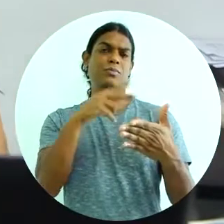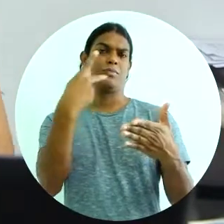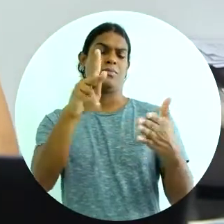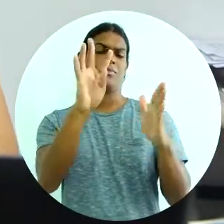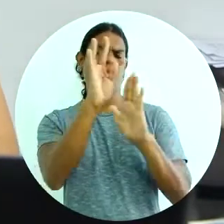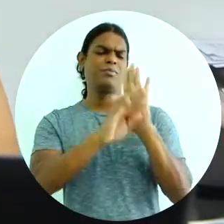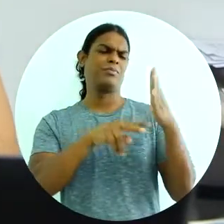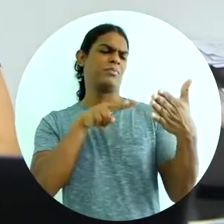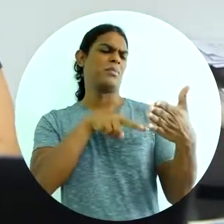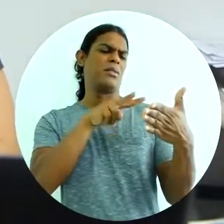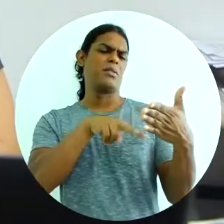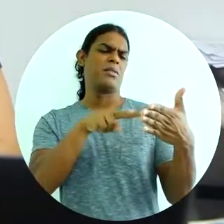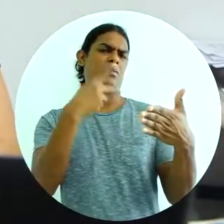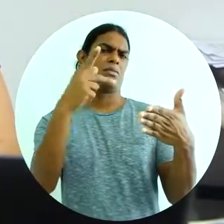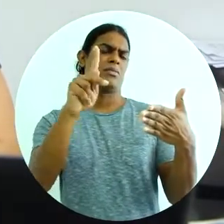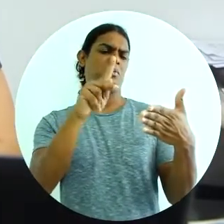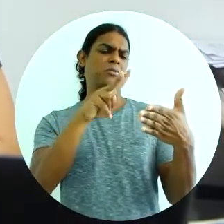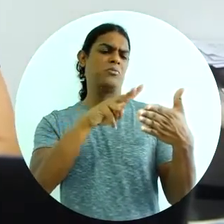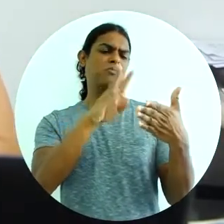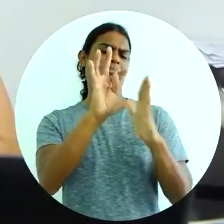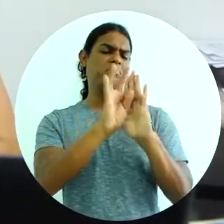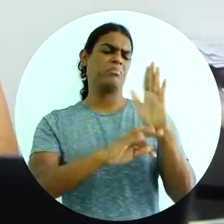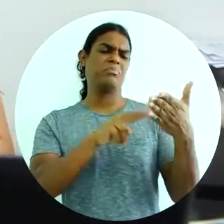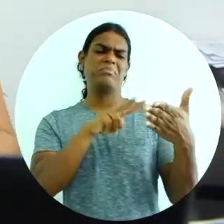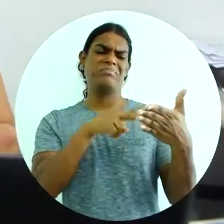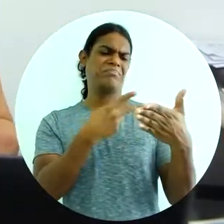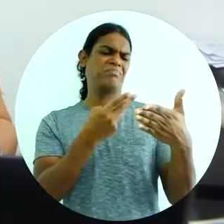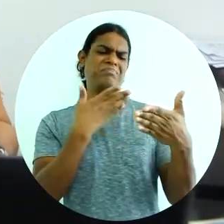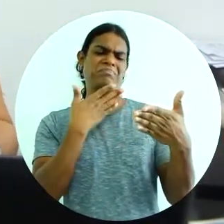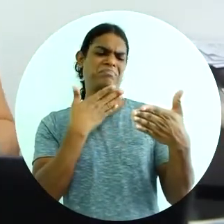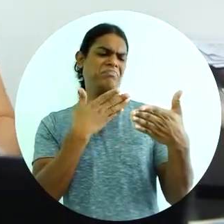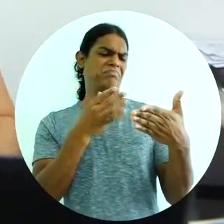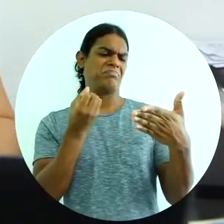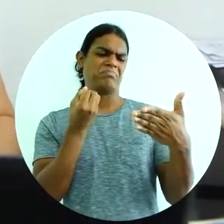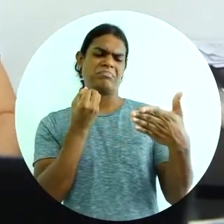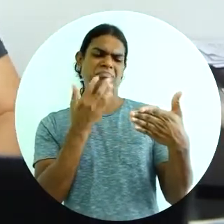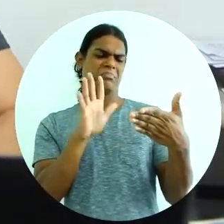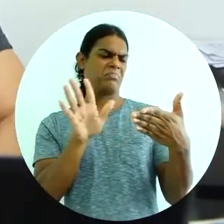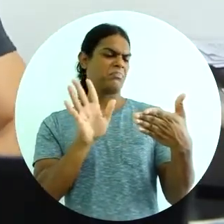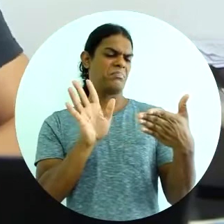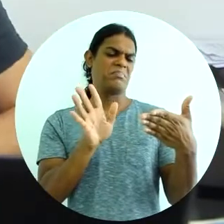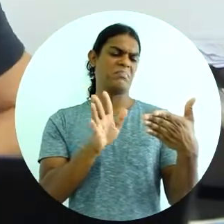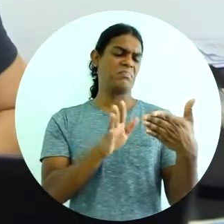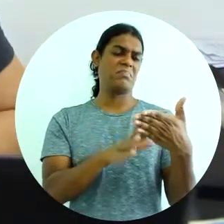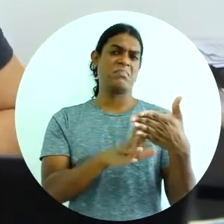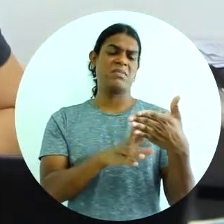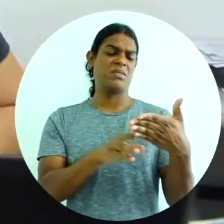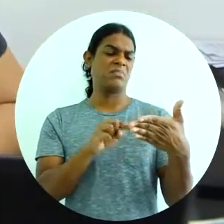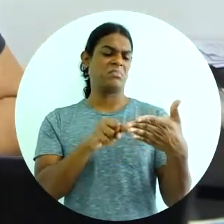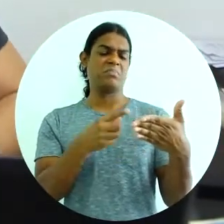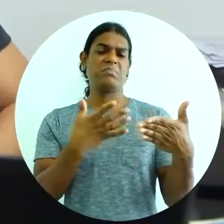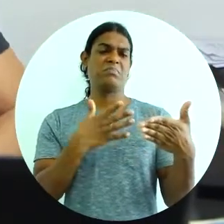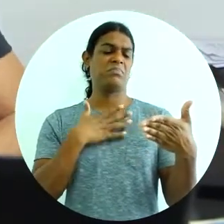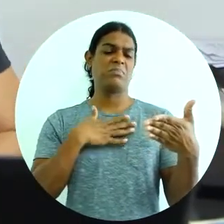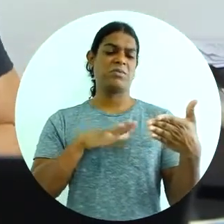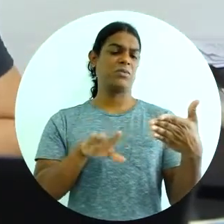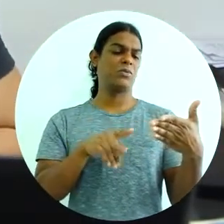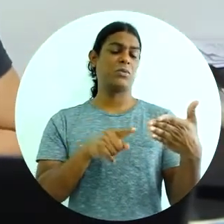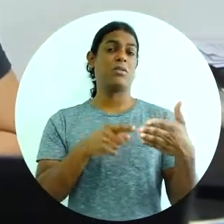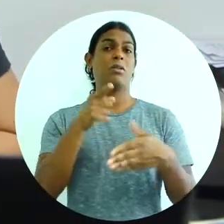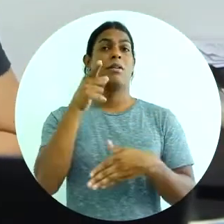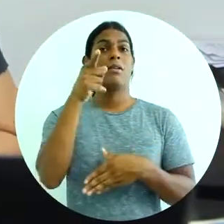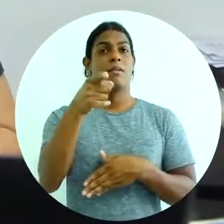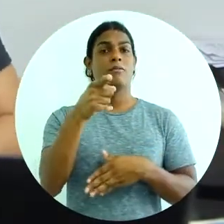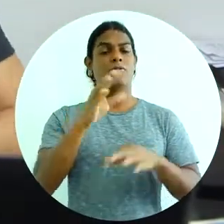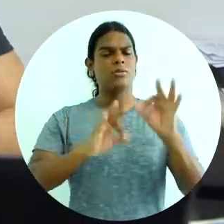seu texto está incoerente, ou seu texto tem muito erro gramatical, corrige isso aqui, e você corrige a